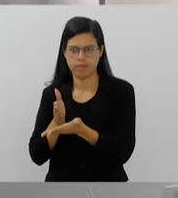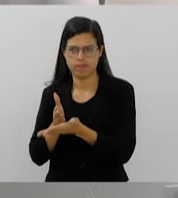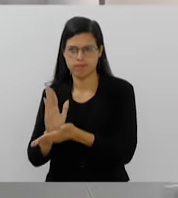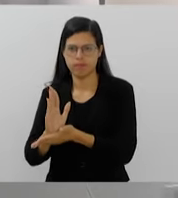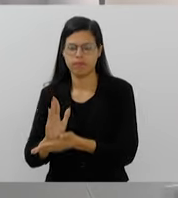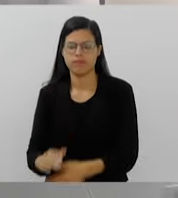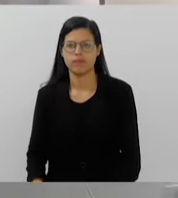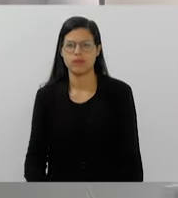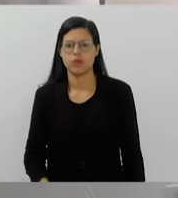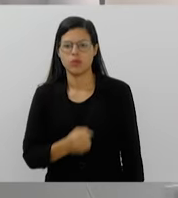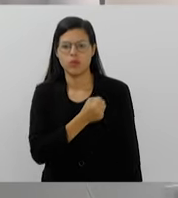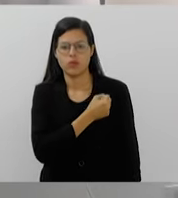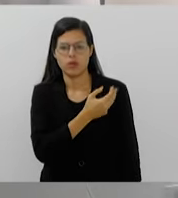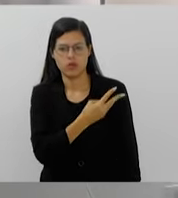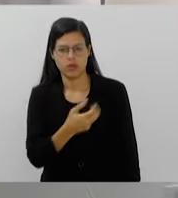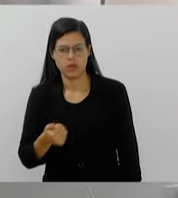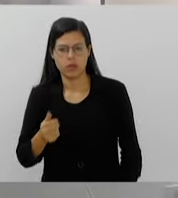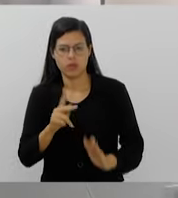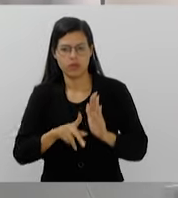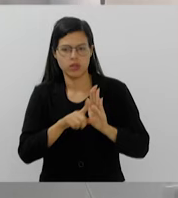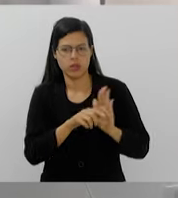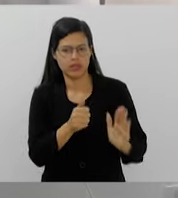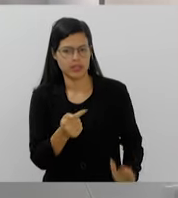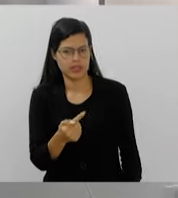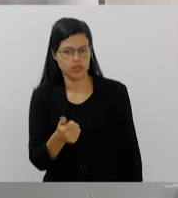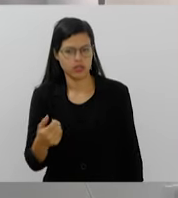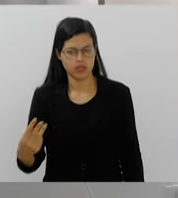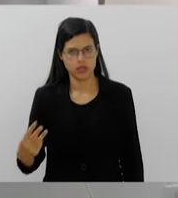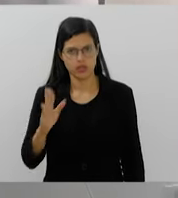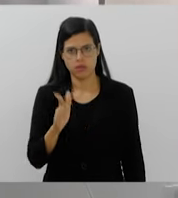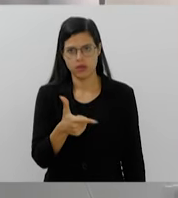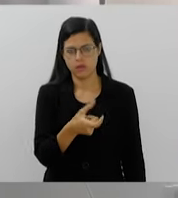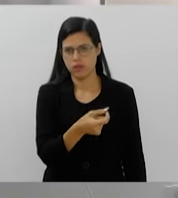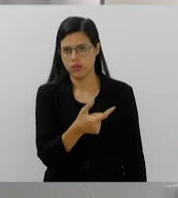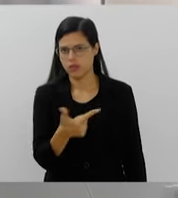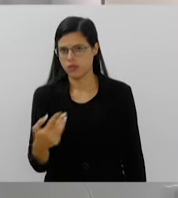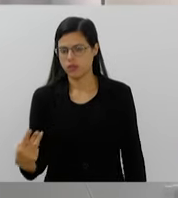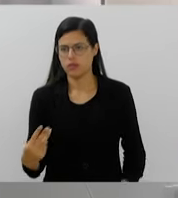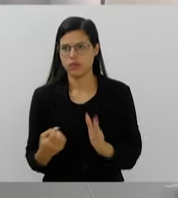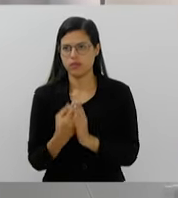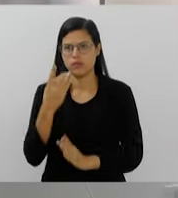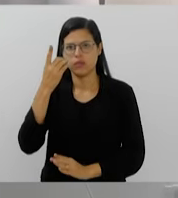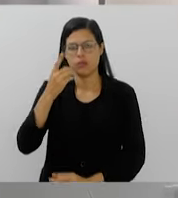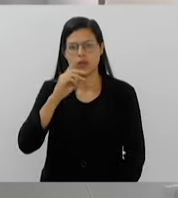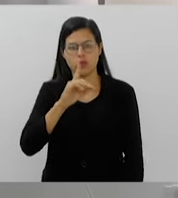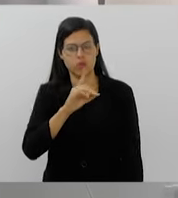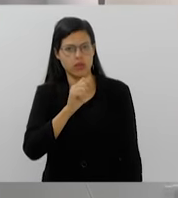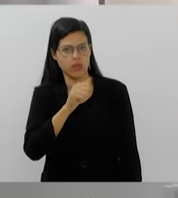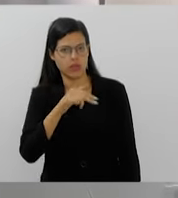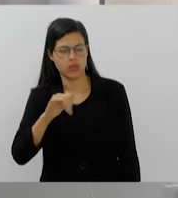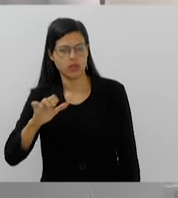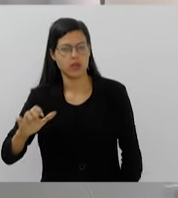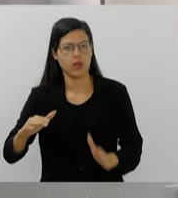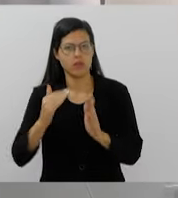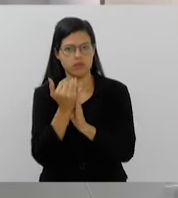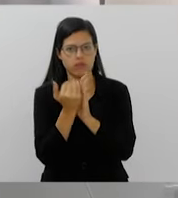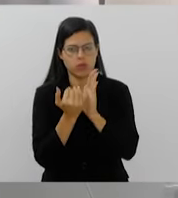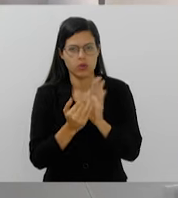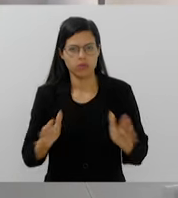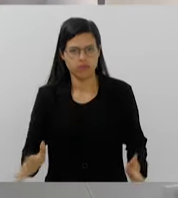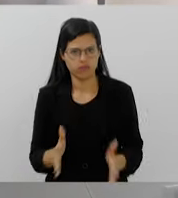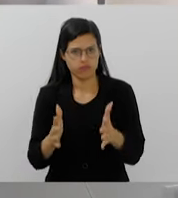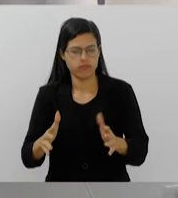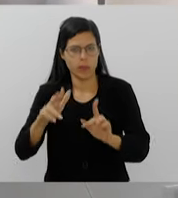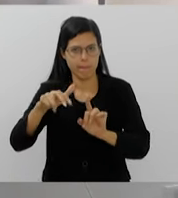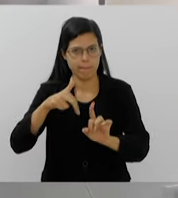estão. Aprovado. 31 da pauta, projeto de lei 1713 de 23, de autoria do deputado Daniel Librelon, que institui o programa de incentivo à capacitação e